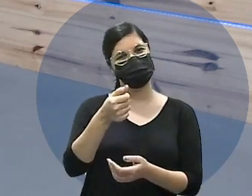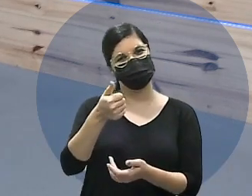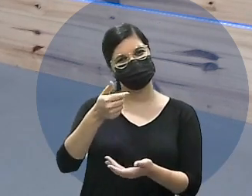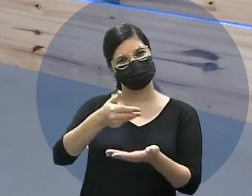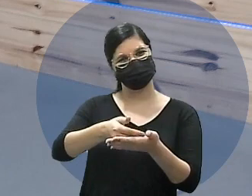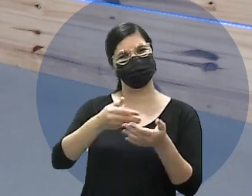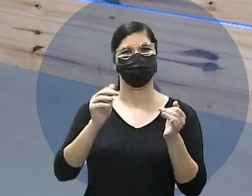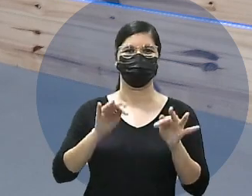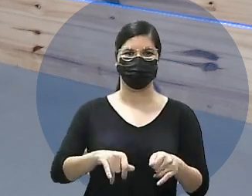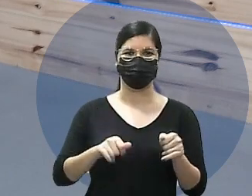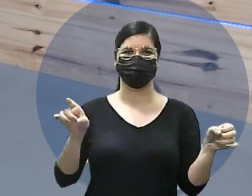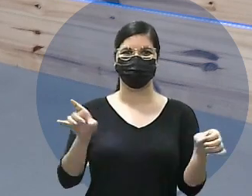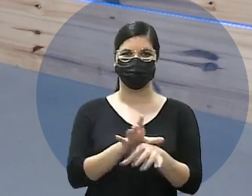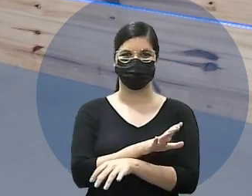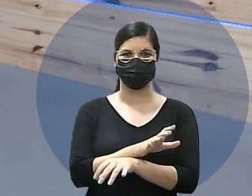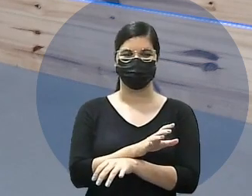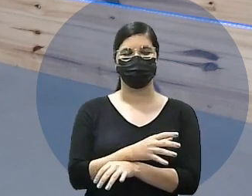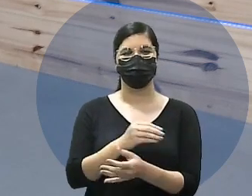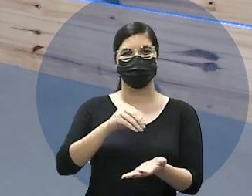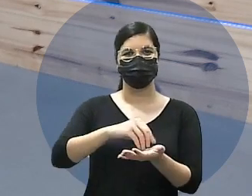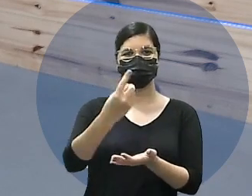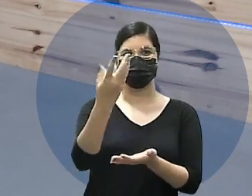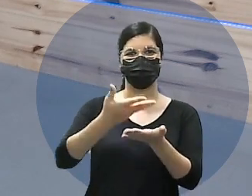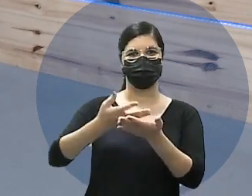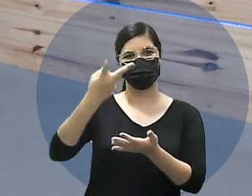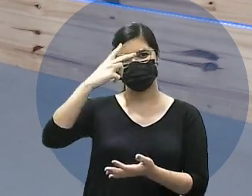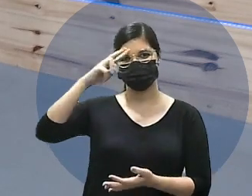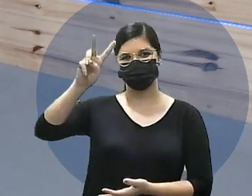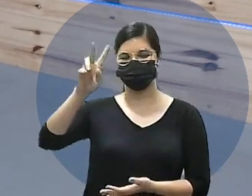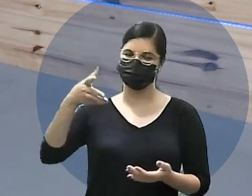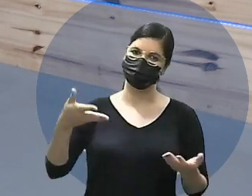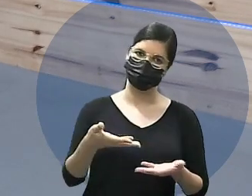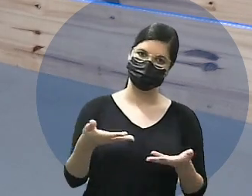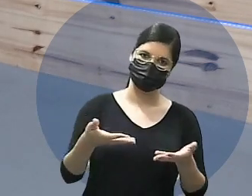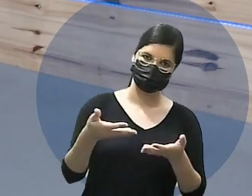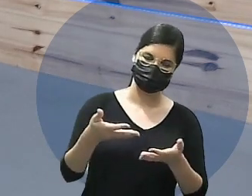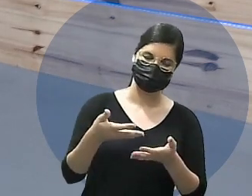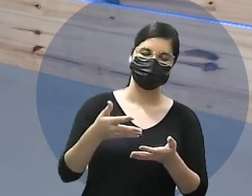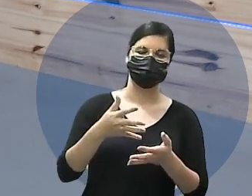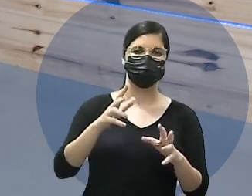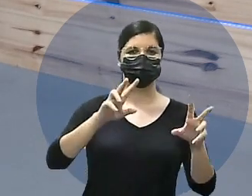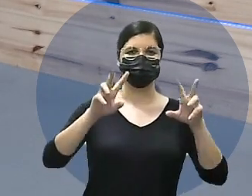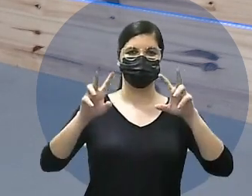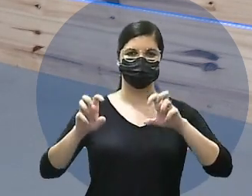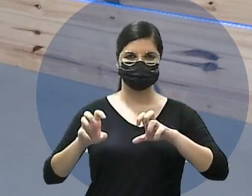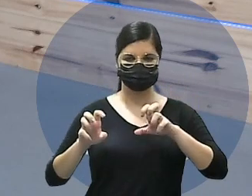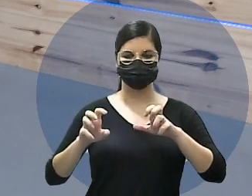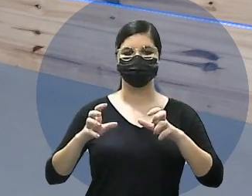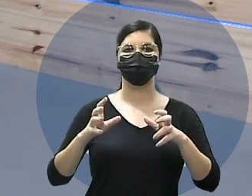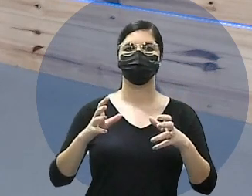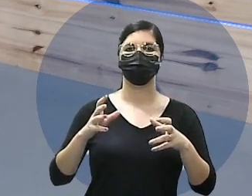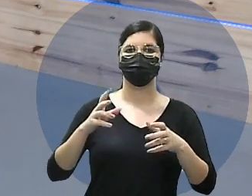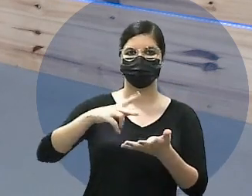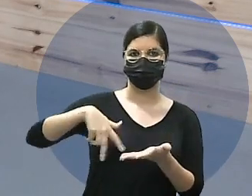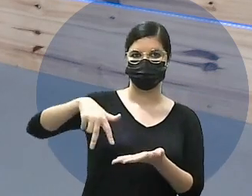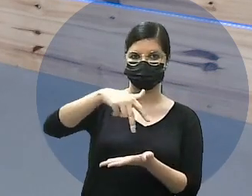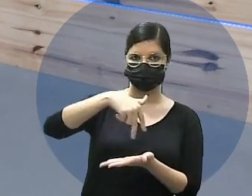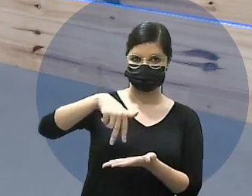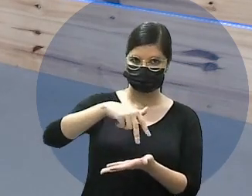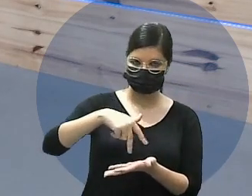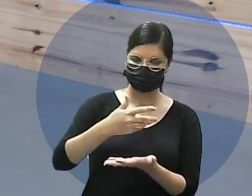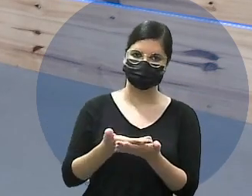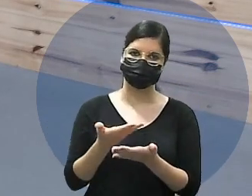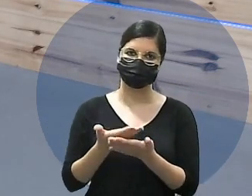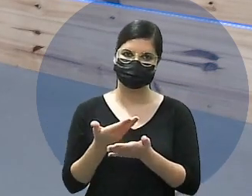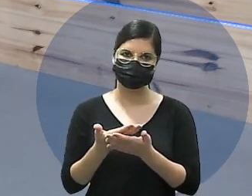acabando falta só mais uma aula e revisão de conteúdos é hoje nós vamos revisar todo aquele conteúdo denso que queremos é de dança então